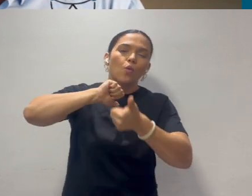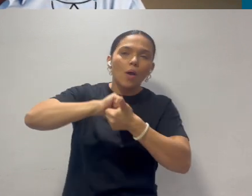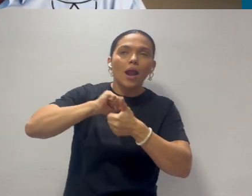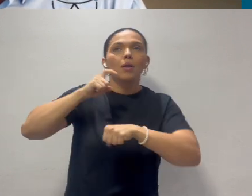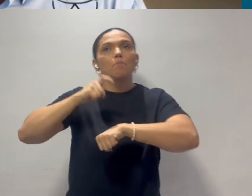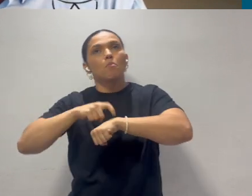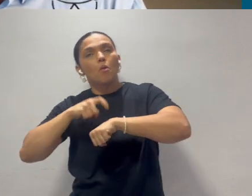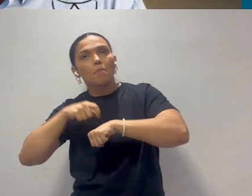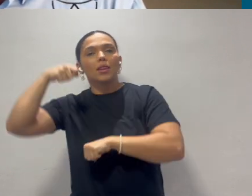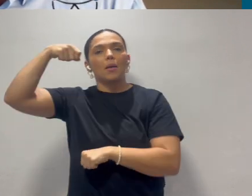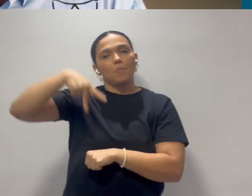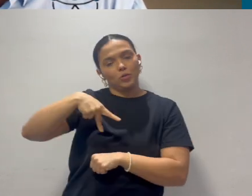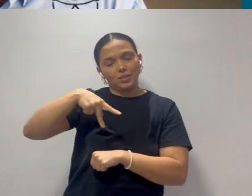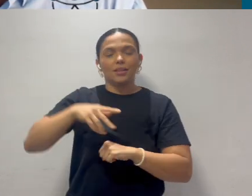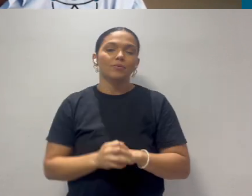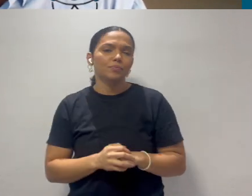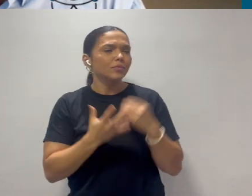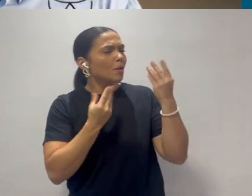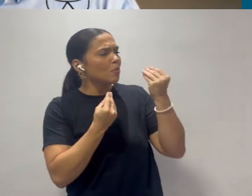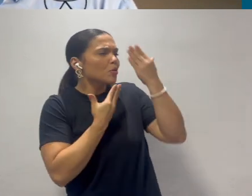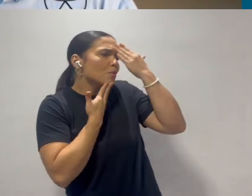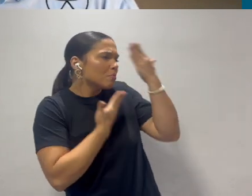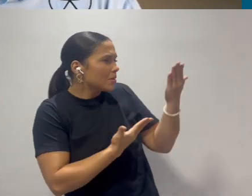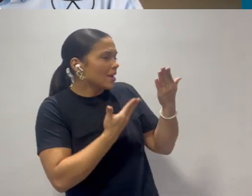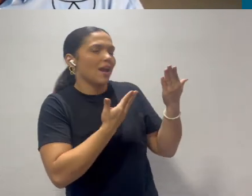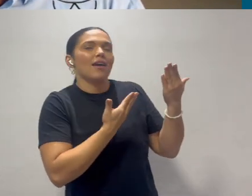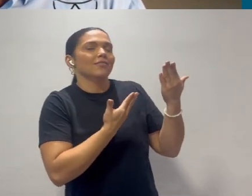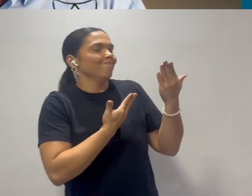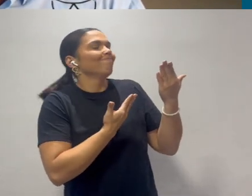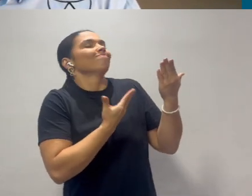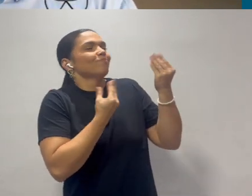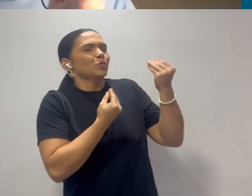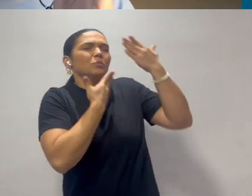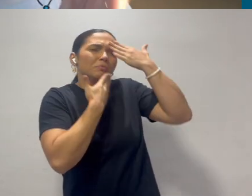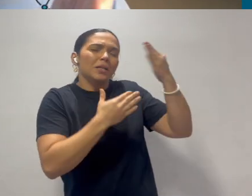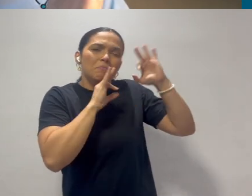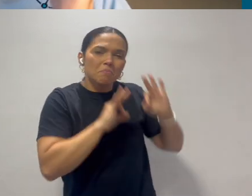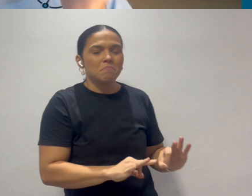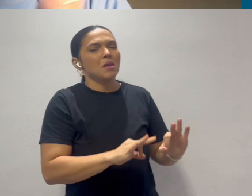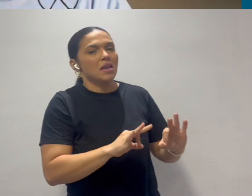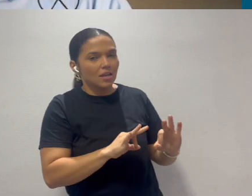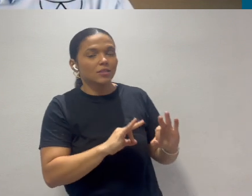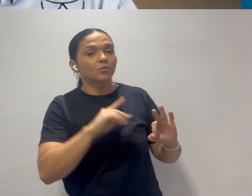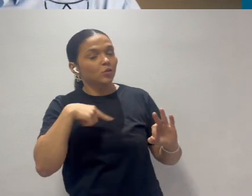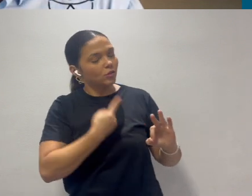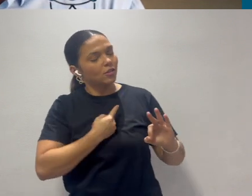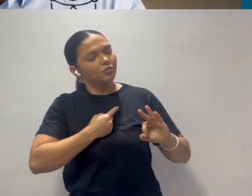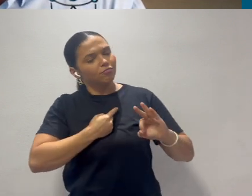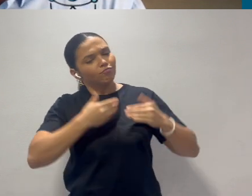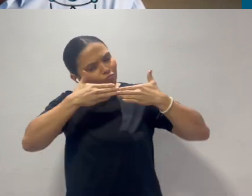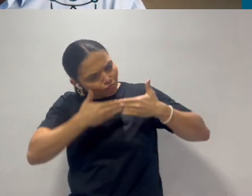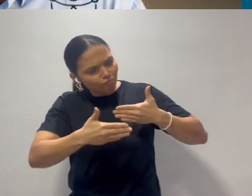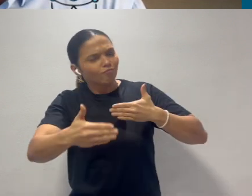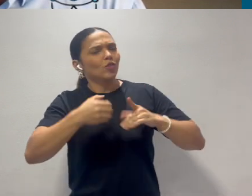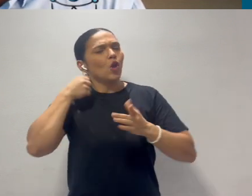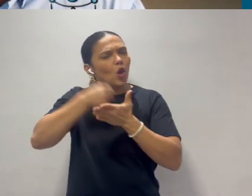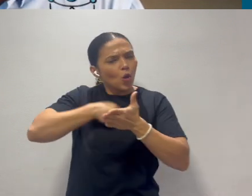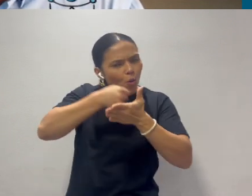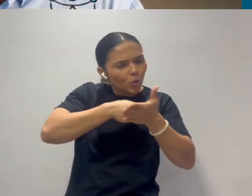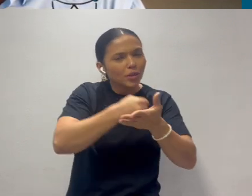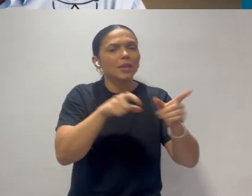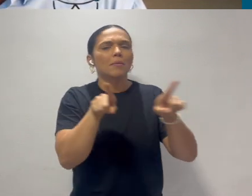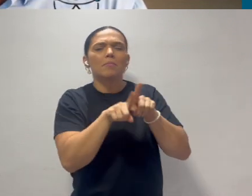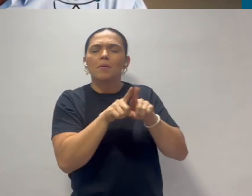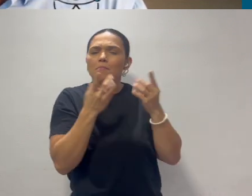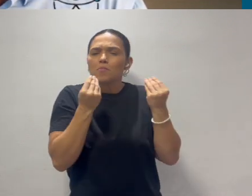aposentadoria. Suzane, muitíssimo obrigado, enorme gratidão. Vamos em frente e obrigado pelos artigos que você escreve para o Diário